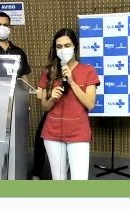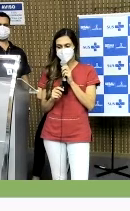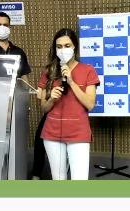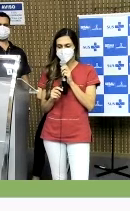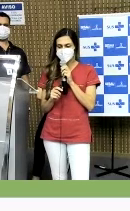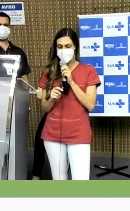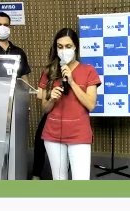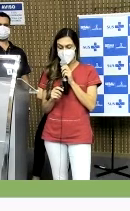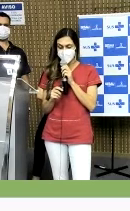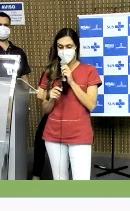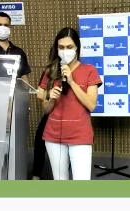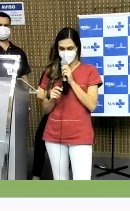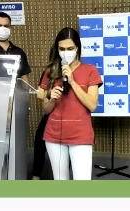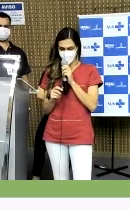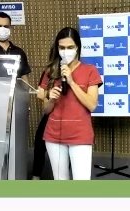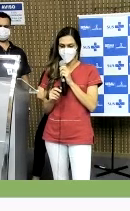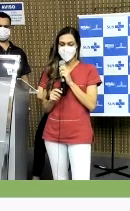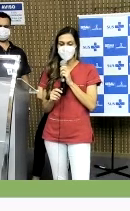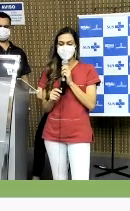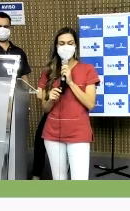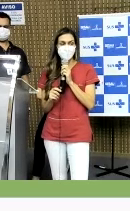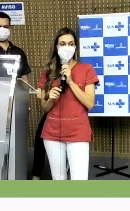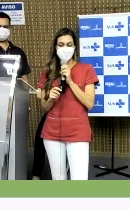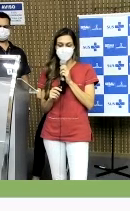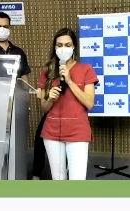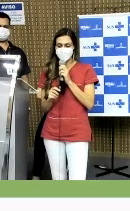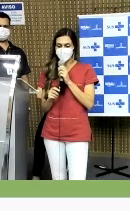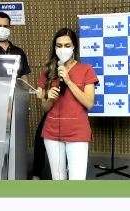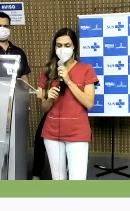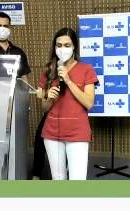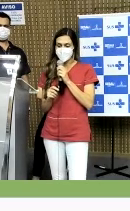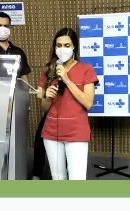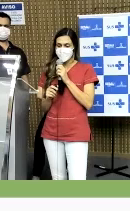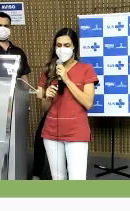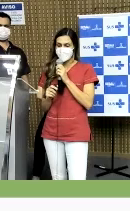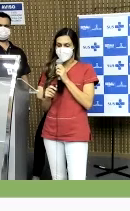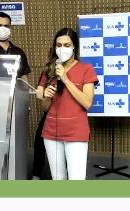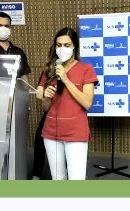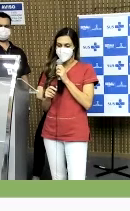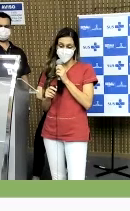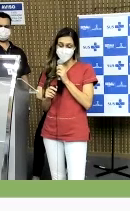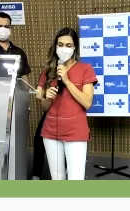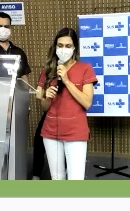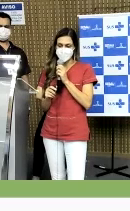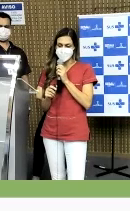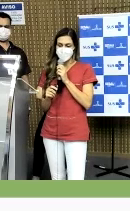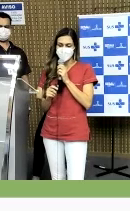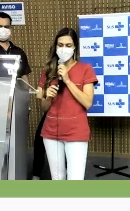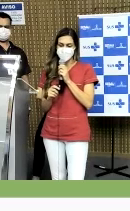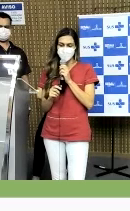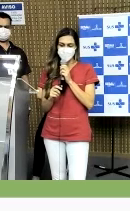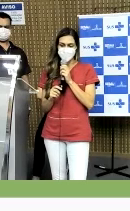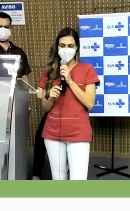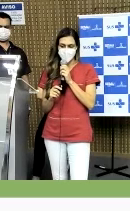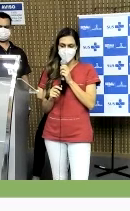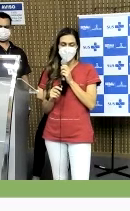segundo de 2021, 4%. Cobertura de exame citopatológico, no segundo quadrimestre de